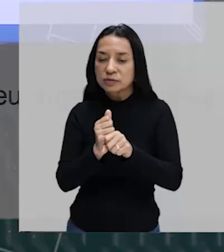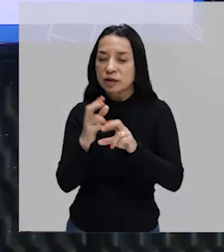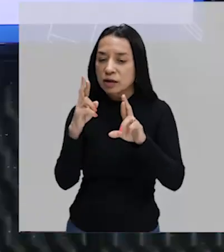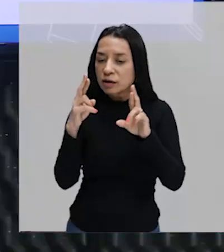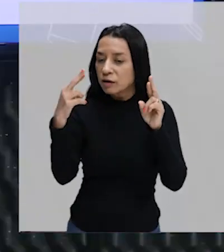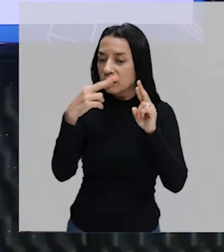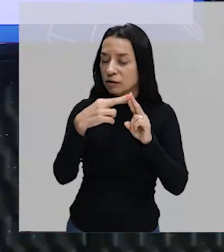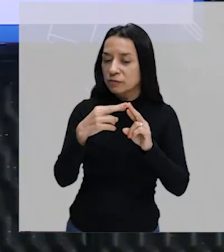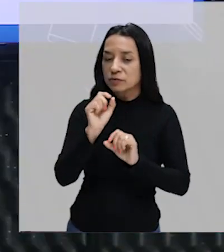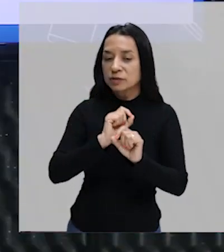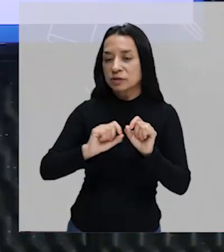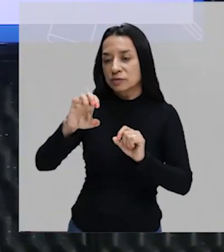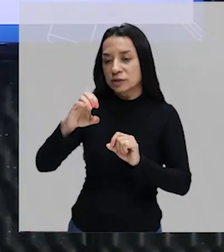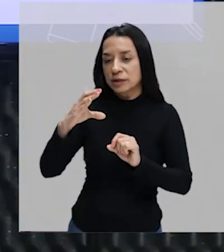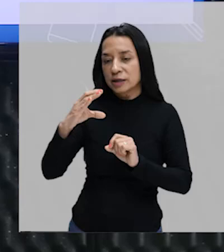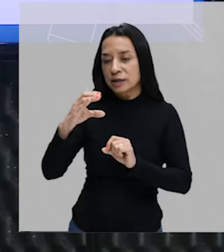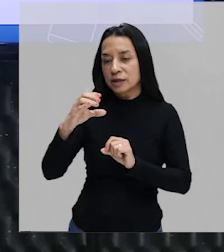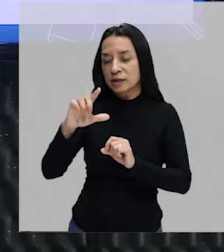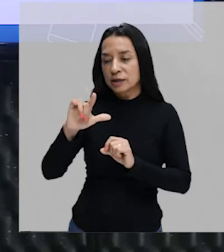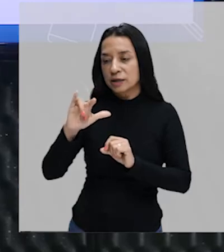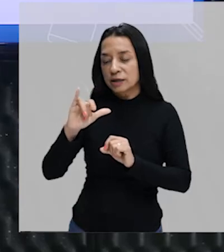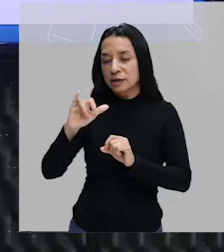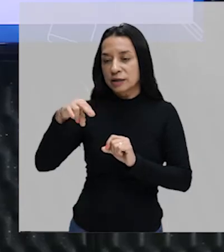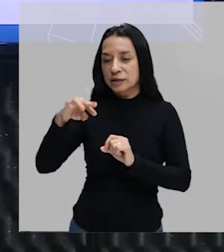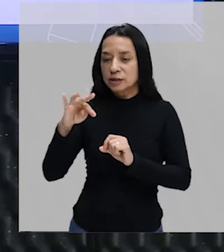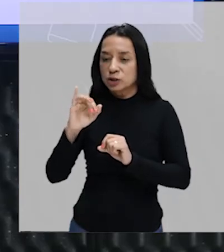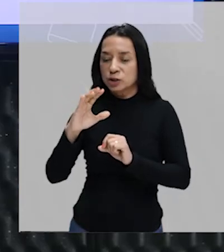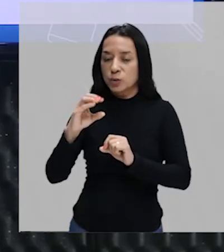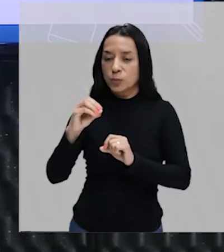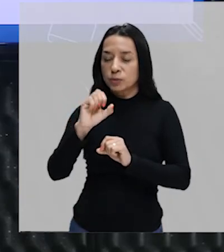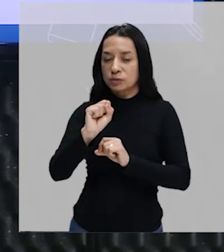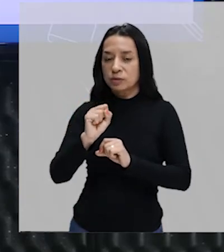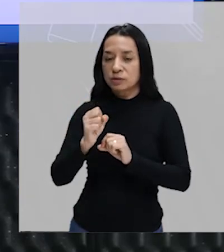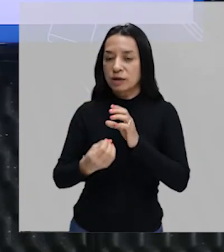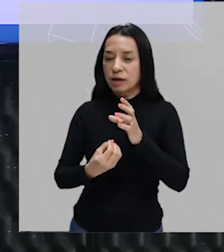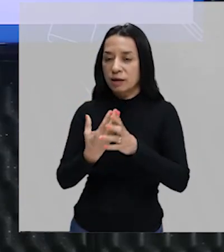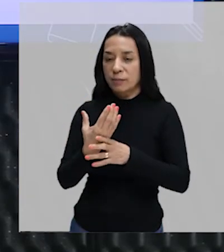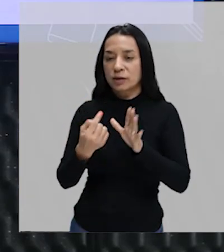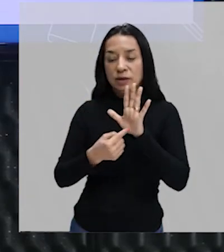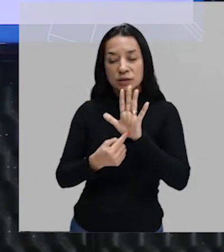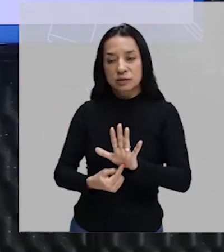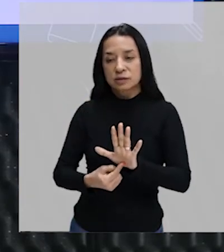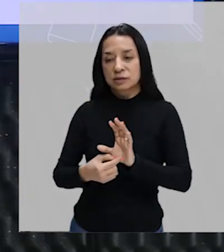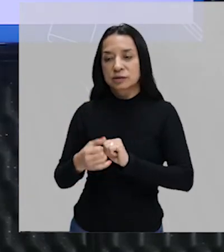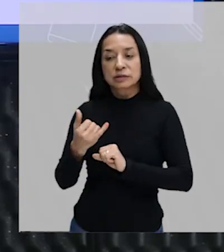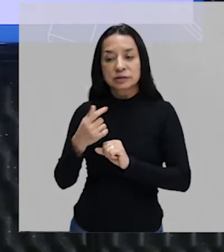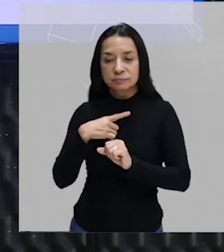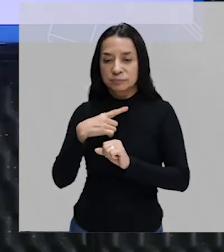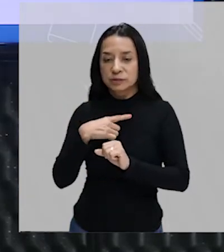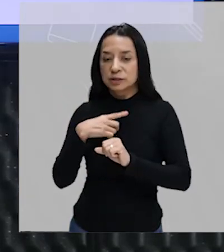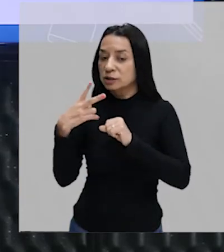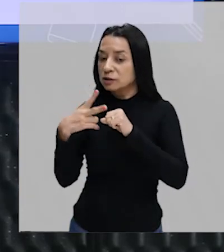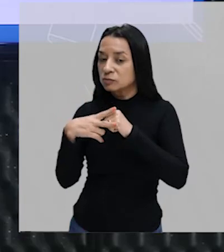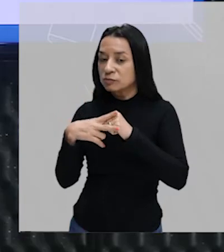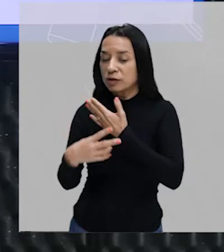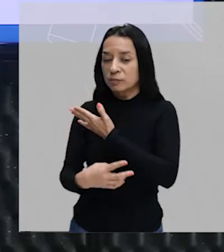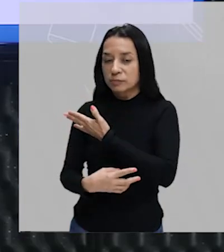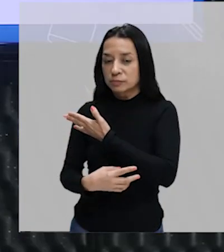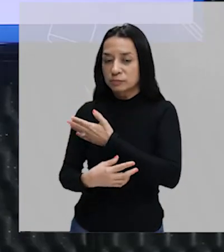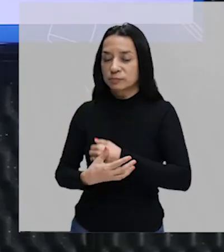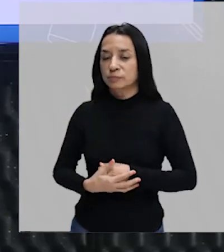aos enclíticos que aparecem quando eu tenho imperativo afirmativo, infinitivo ou